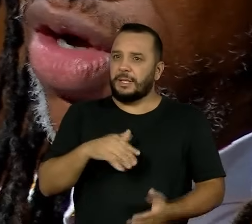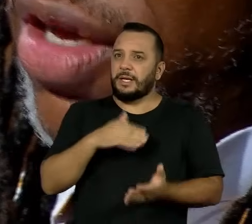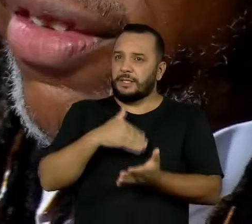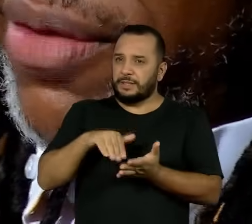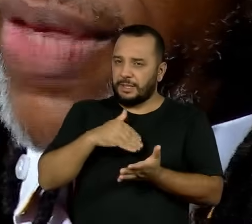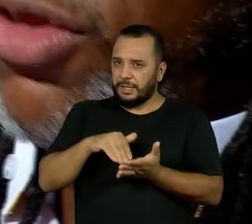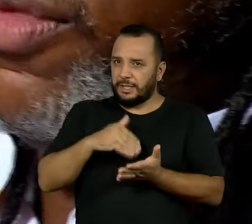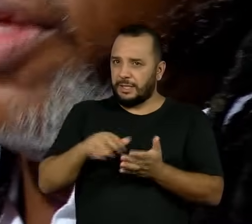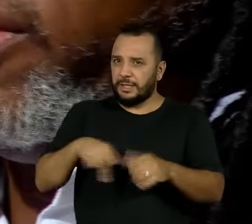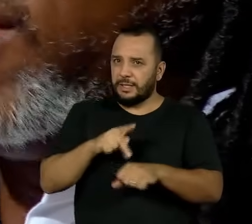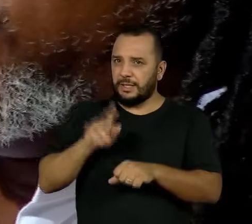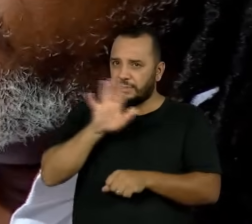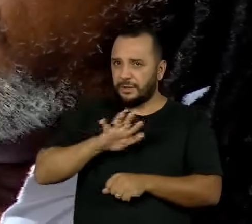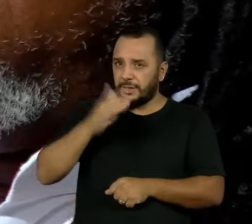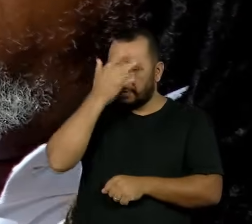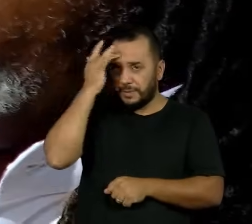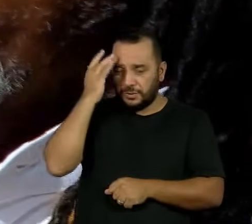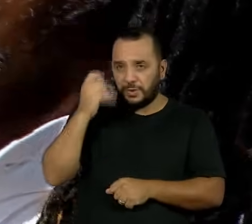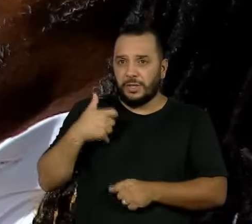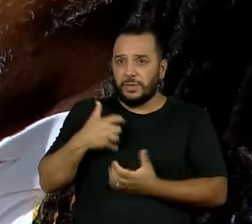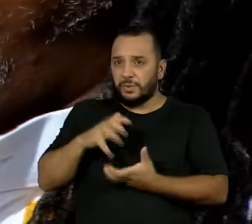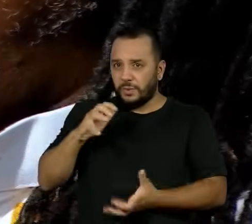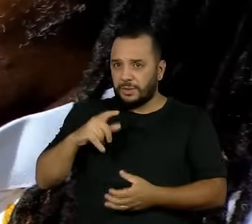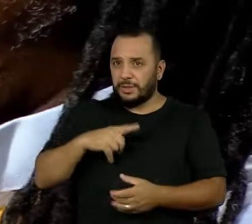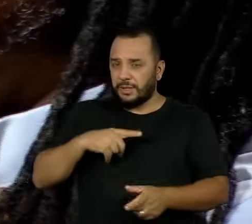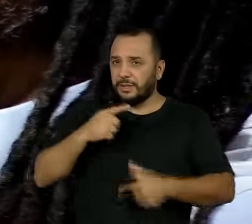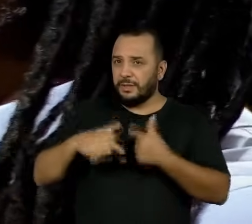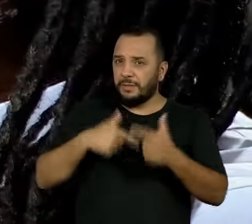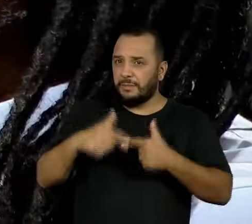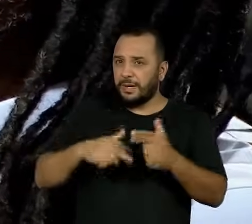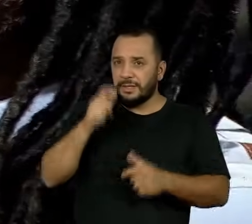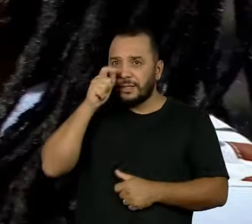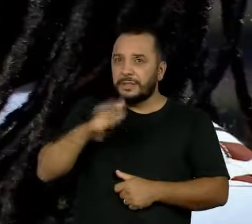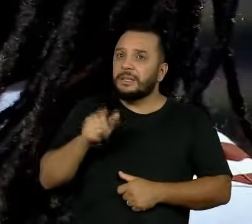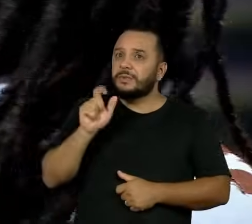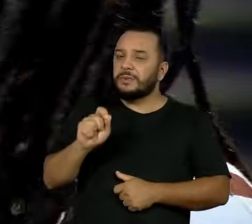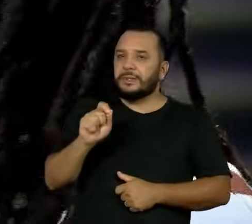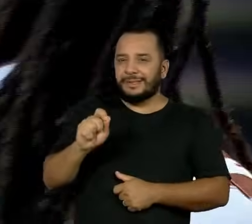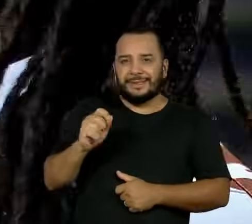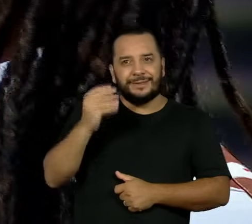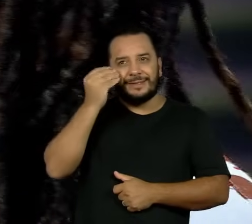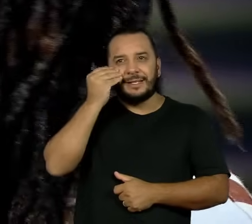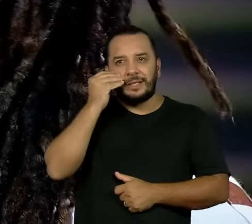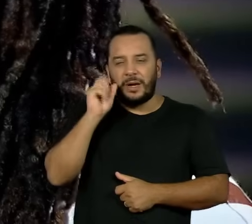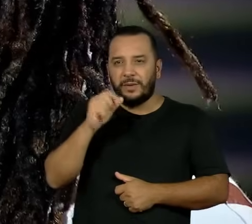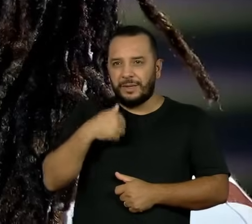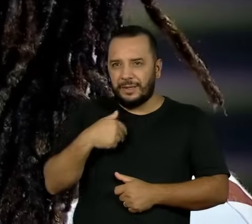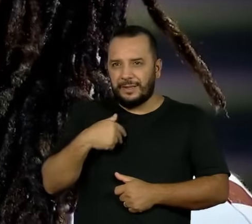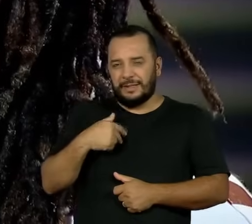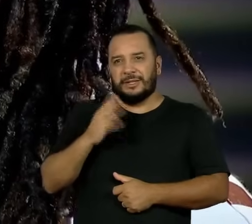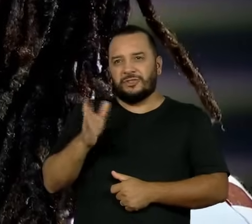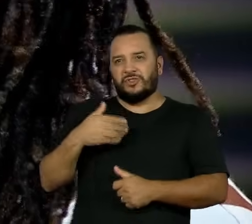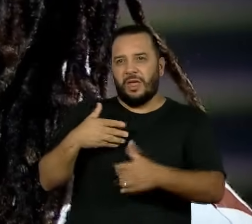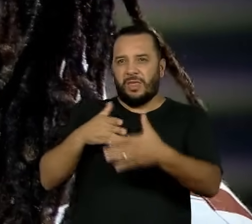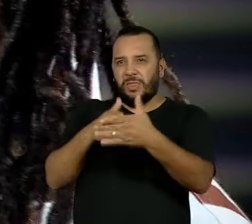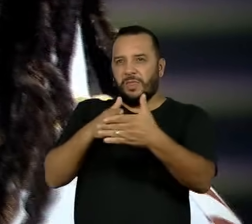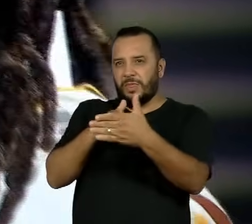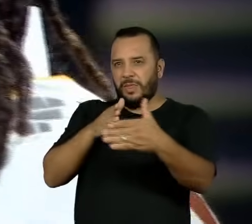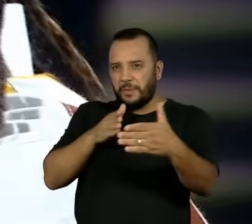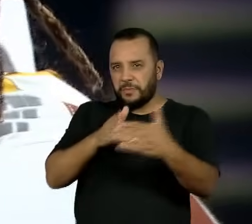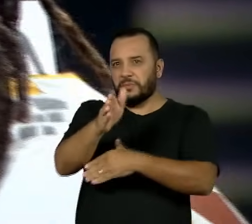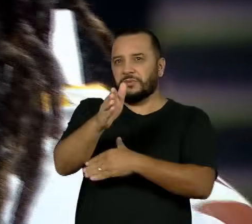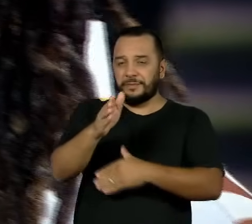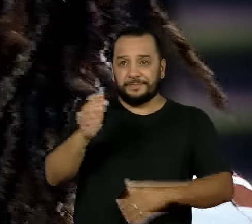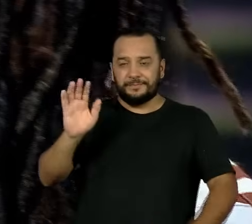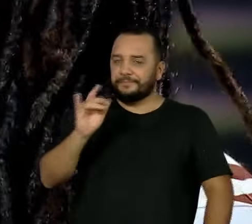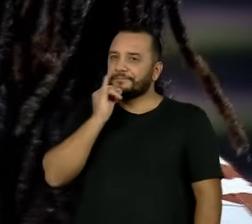Pessoa Idosa, dentro do Ministério dos Direitos Humanos, um trabalho bem interessante, que é de tentar furar as bolhas. Né? Então, quem já é uma pessoa